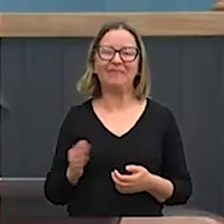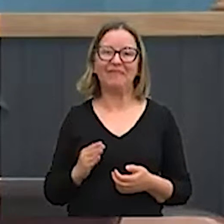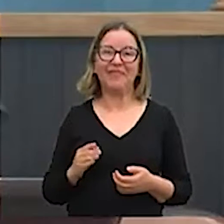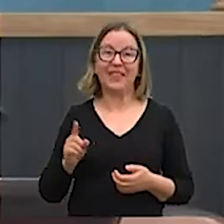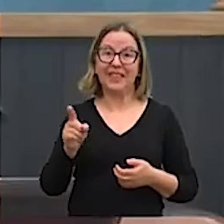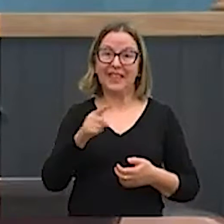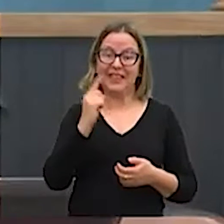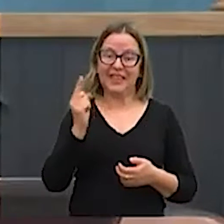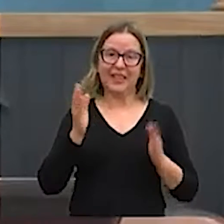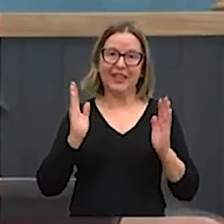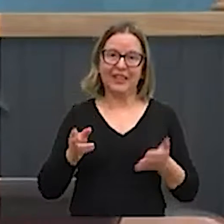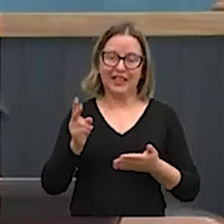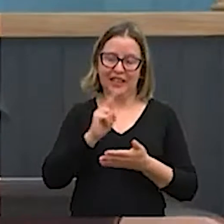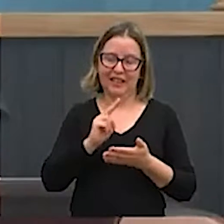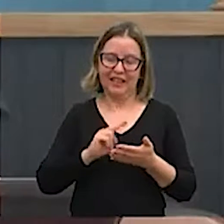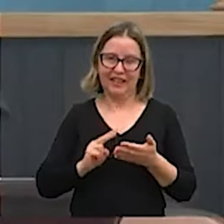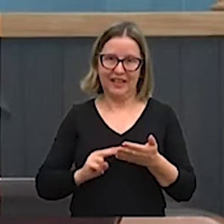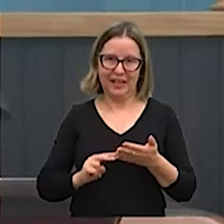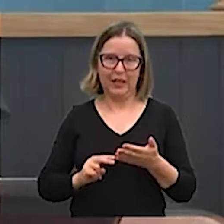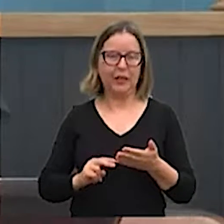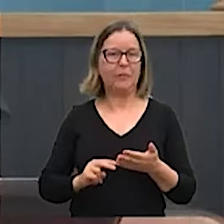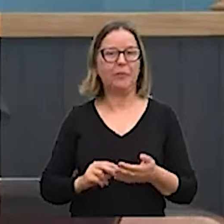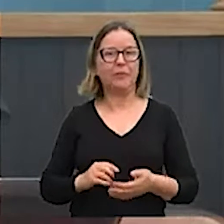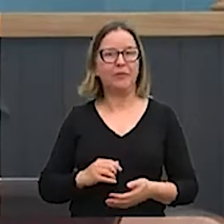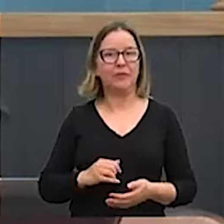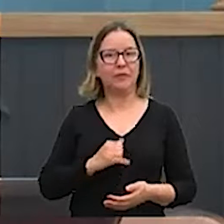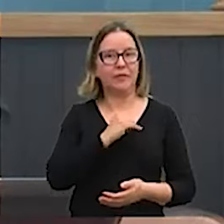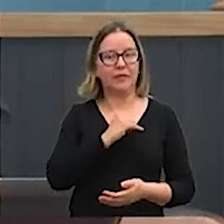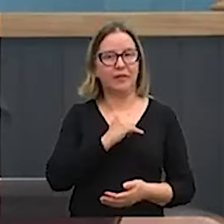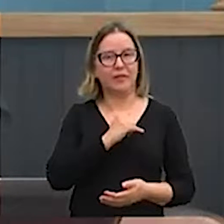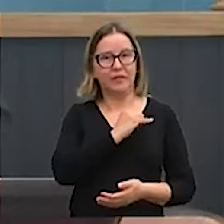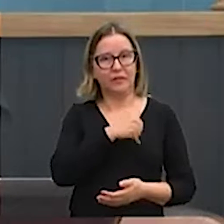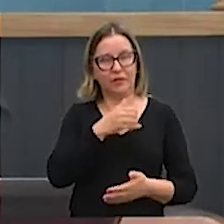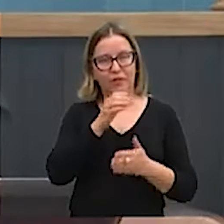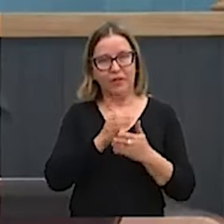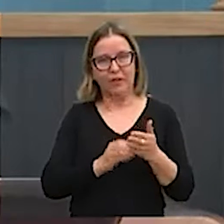os versículos do 20 a 26, do capítulo 12 de João,